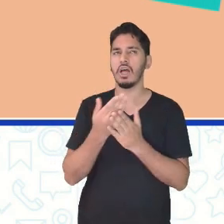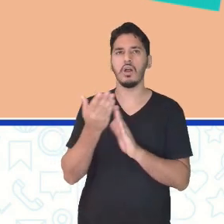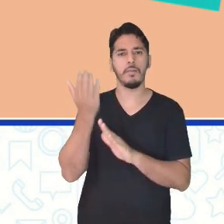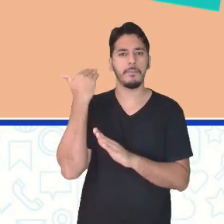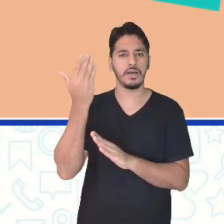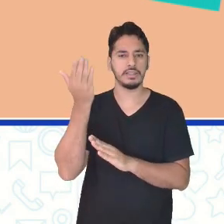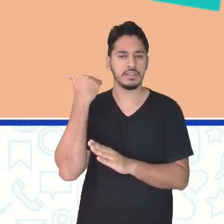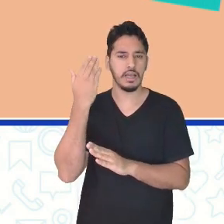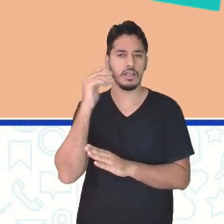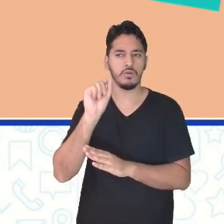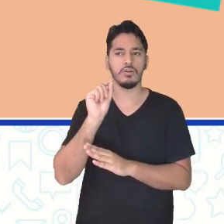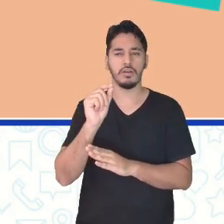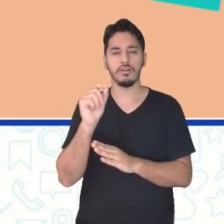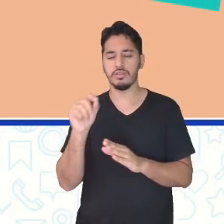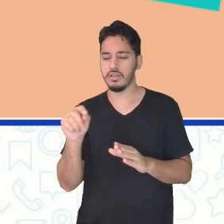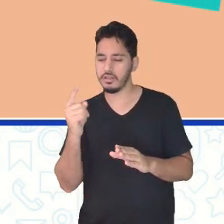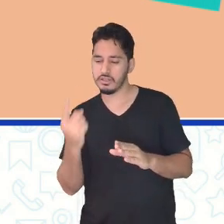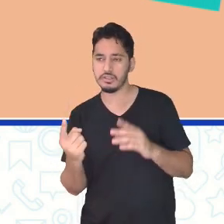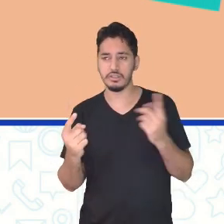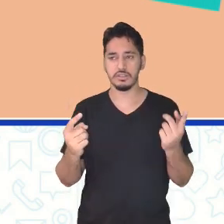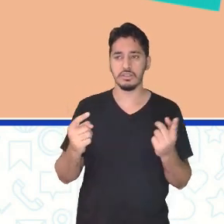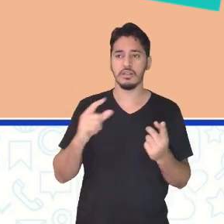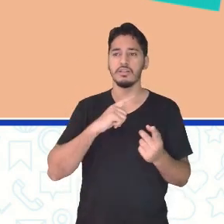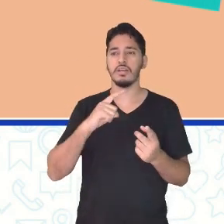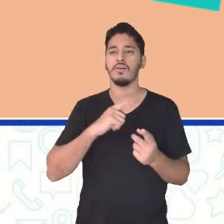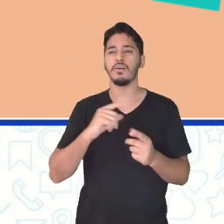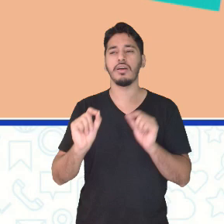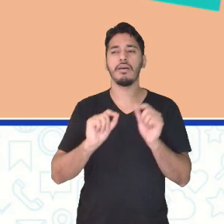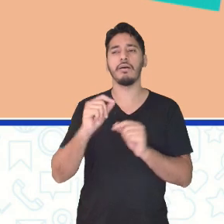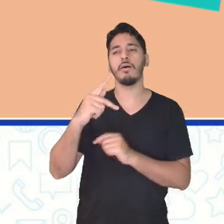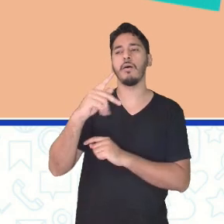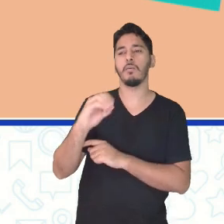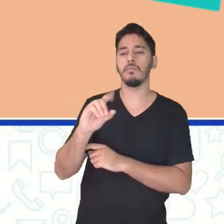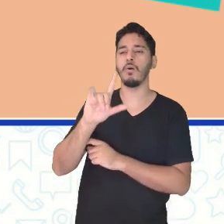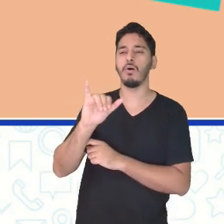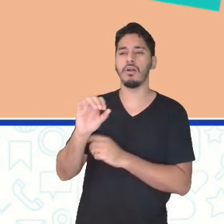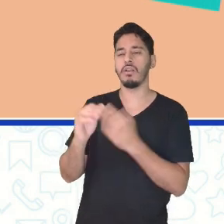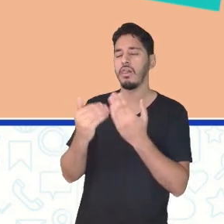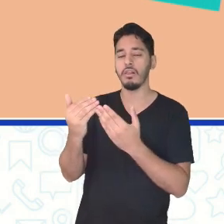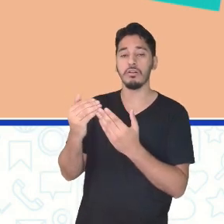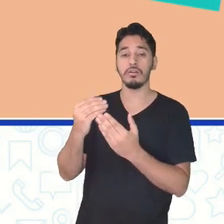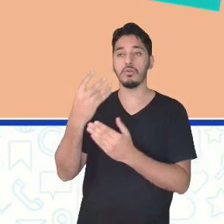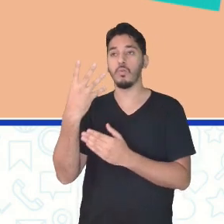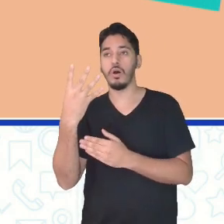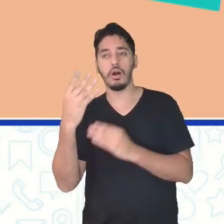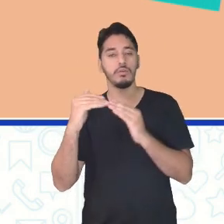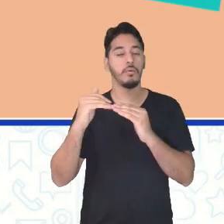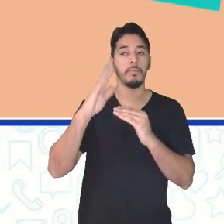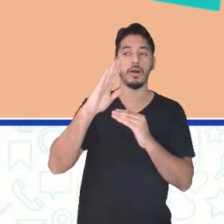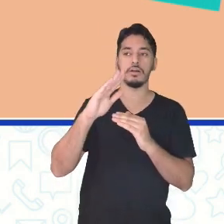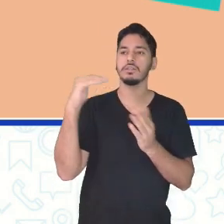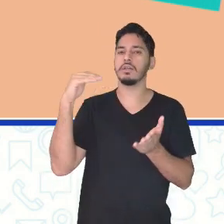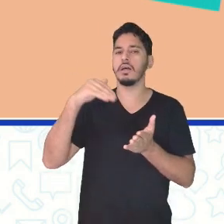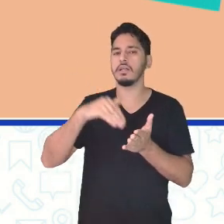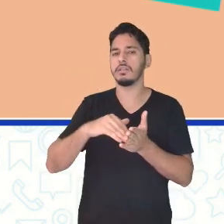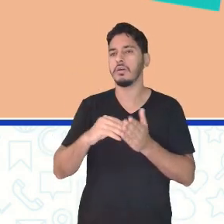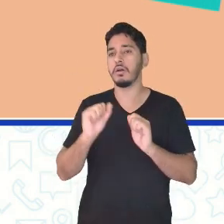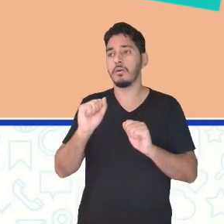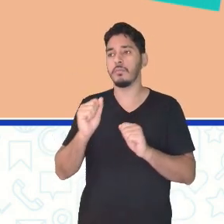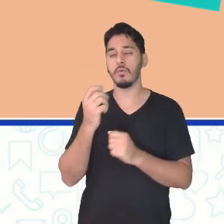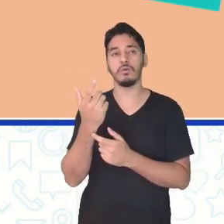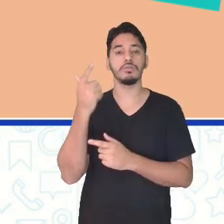essa questão aí de ser classificado como polifásico, vai estar aí um grande número, de 4 a mais, até onde a gente